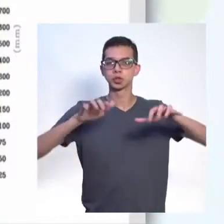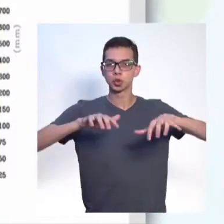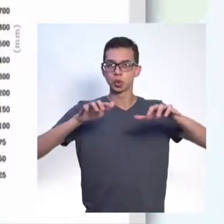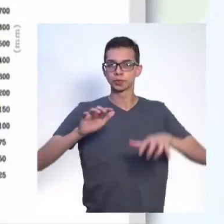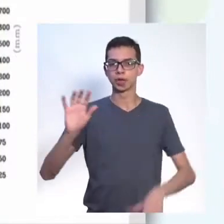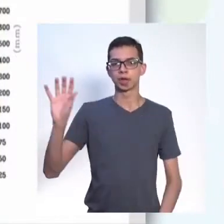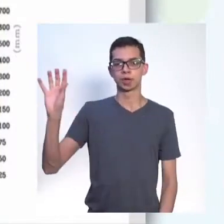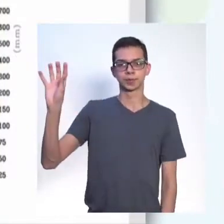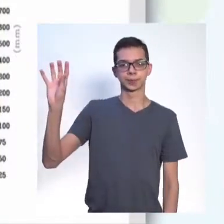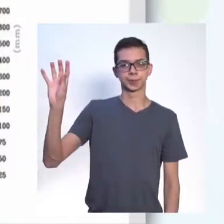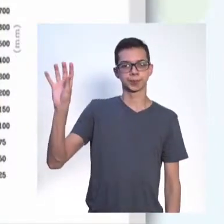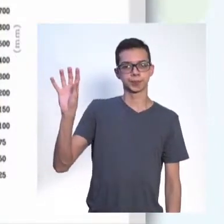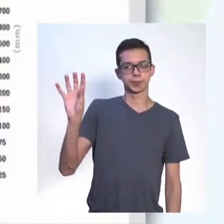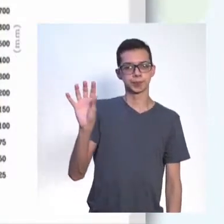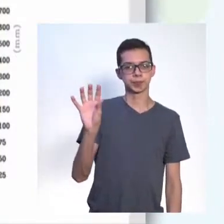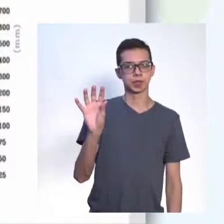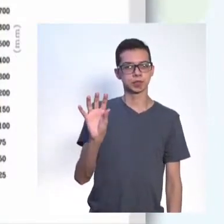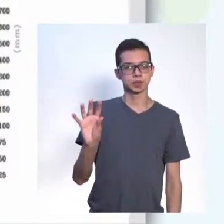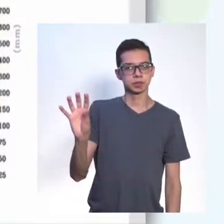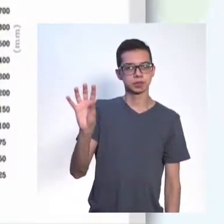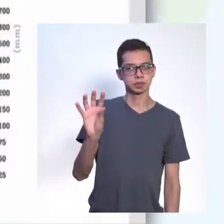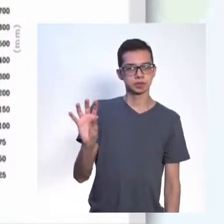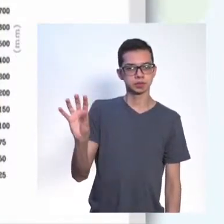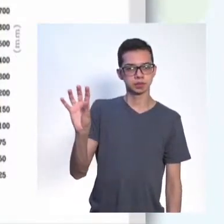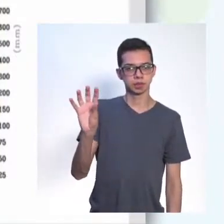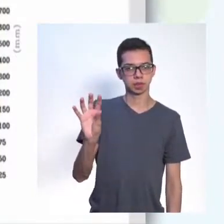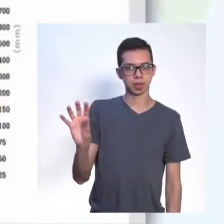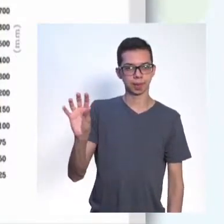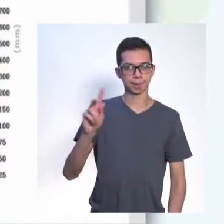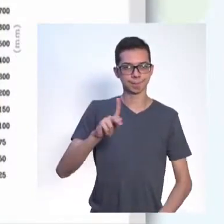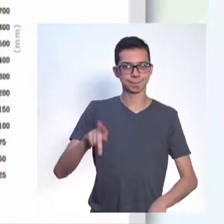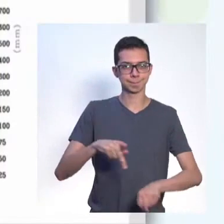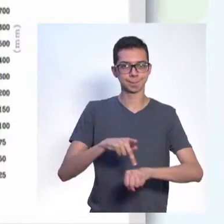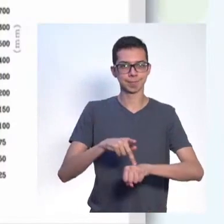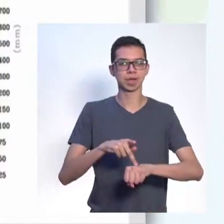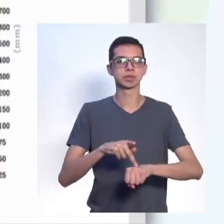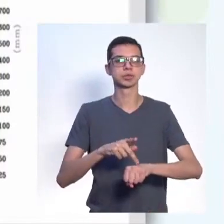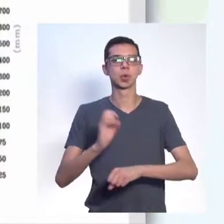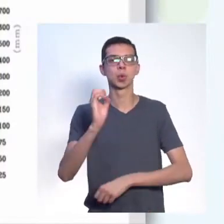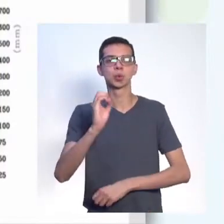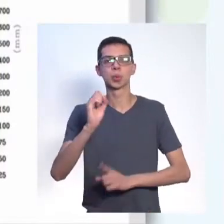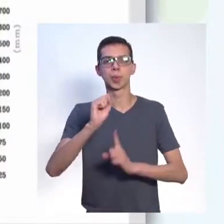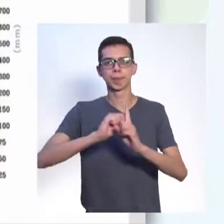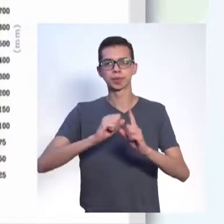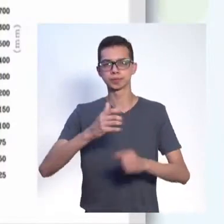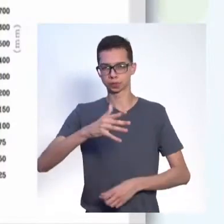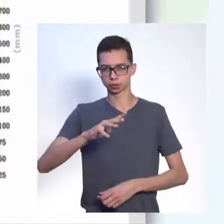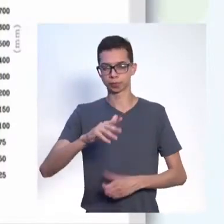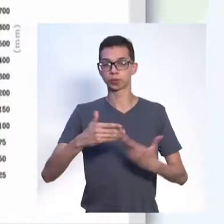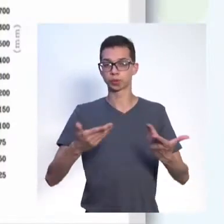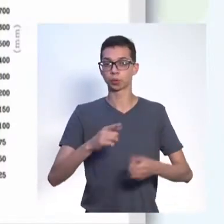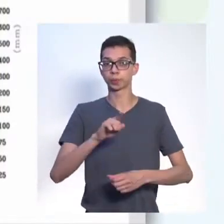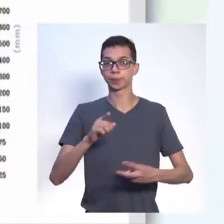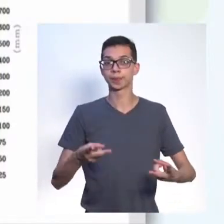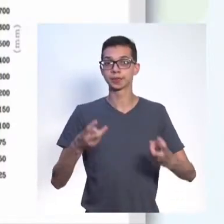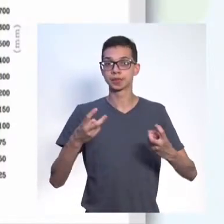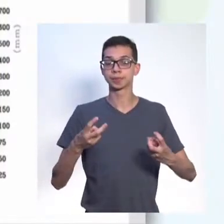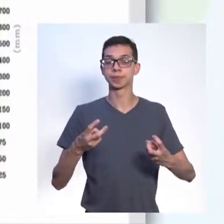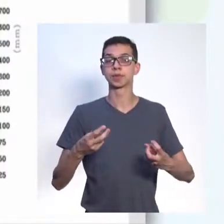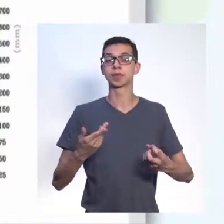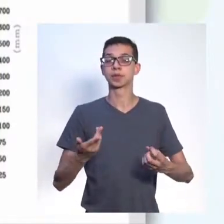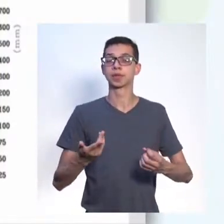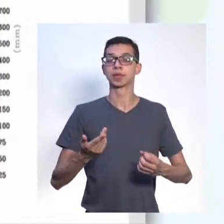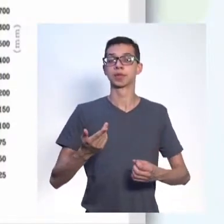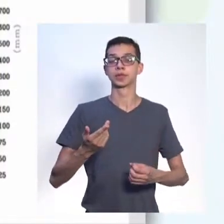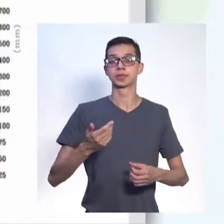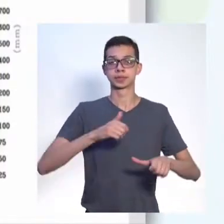central, centro-oeste e sudeste do país, já que climatologicamente ocorre em meados de outubro, né? Então a gente observa que para esse trimestre de setembro a